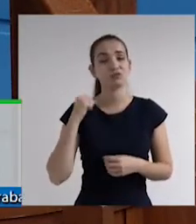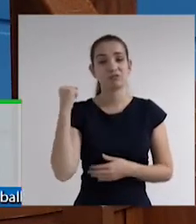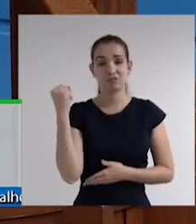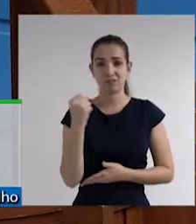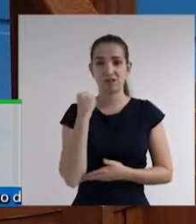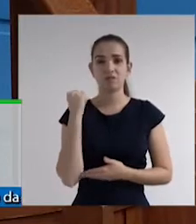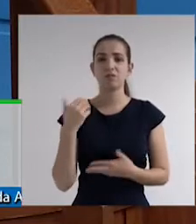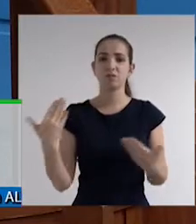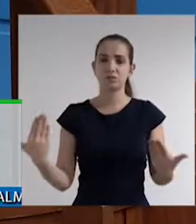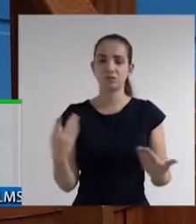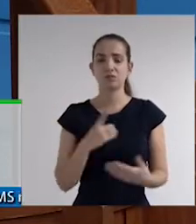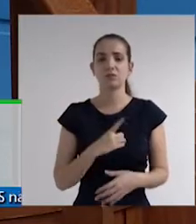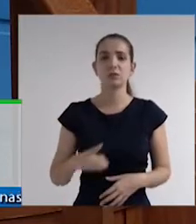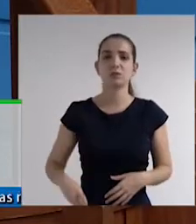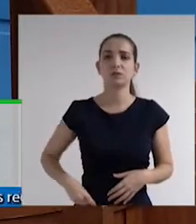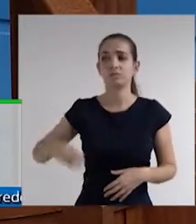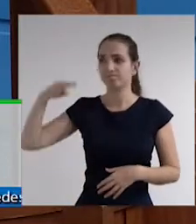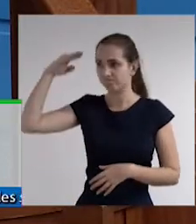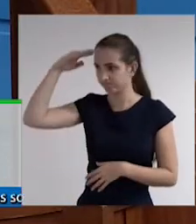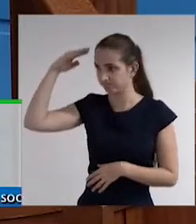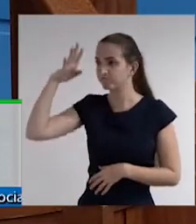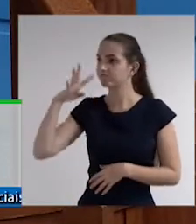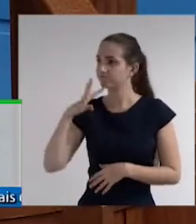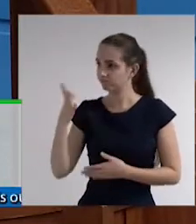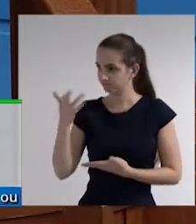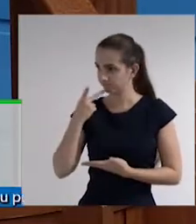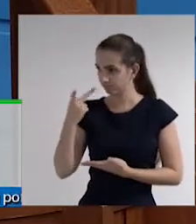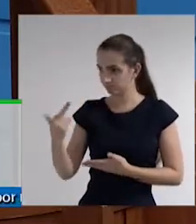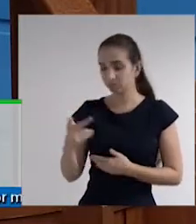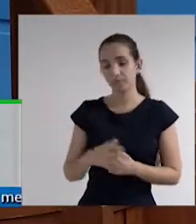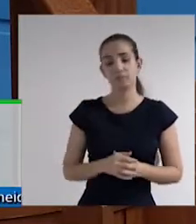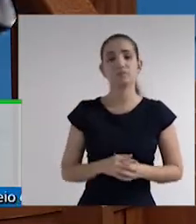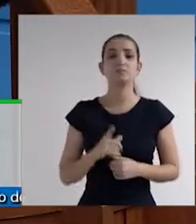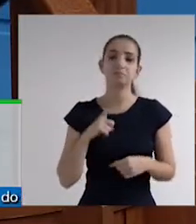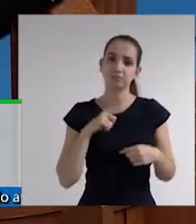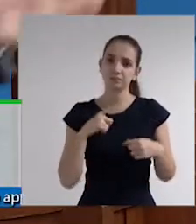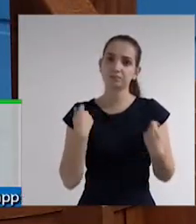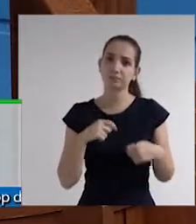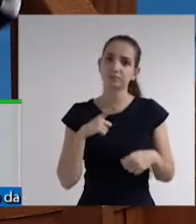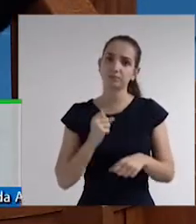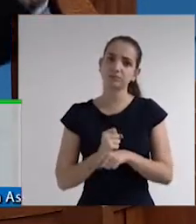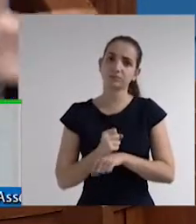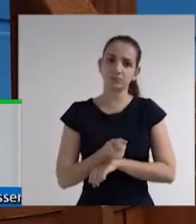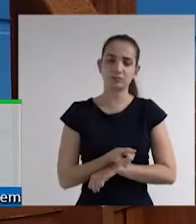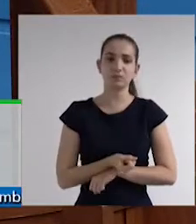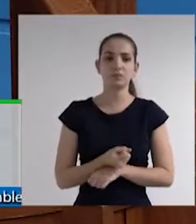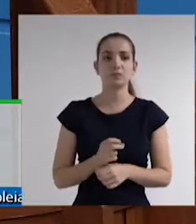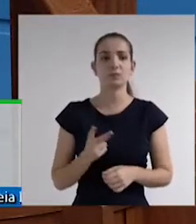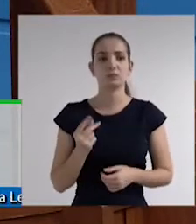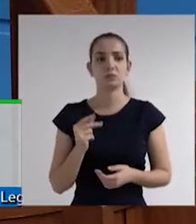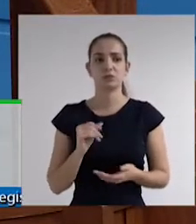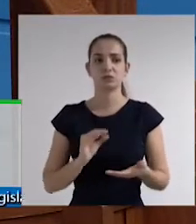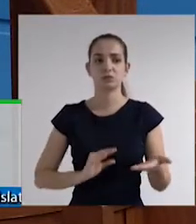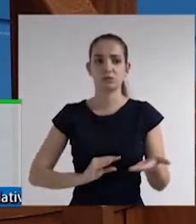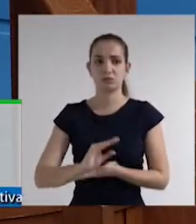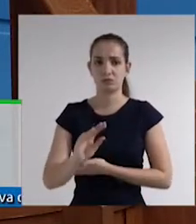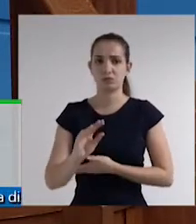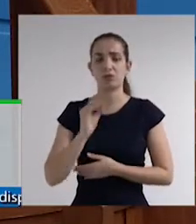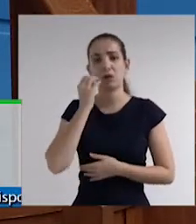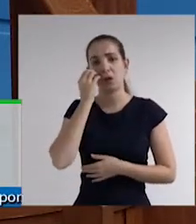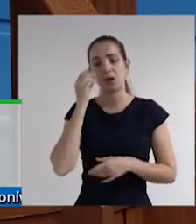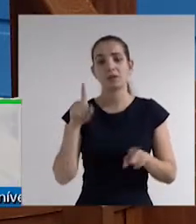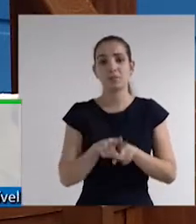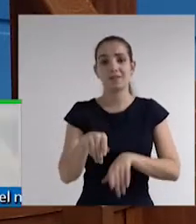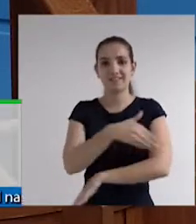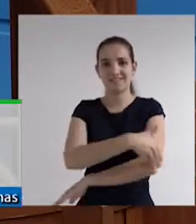Vossa Excelência colocou. Há que se fazer um esforço, não só para liberar as estradas, como